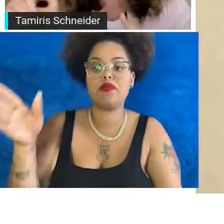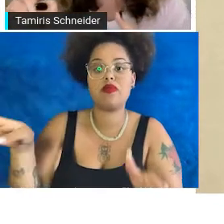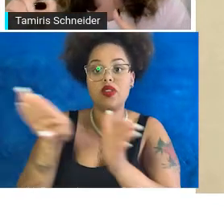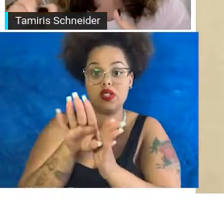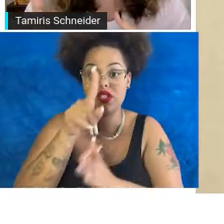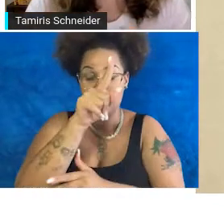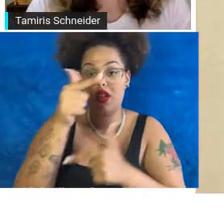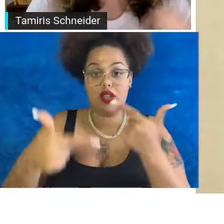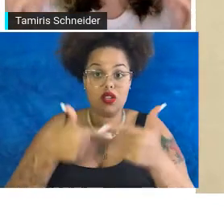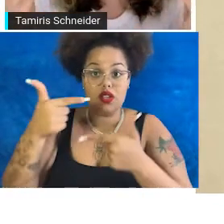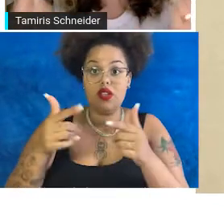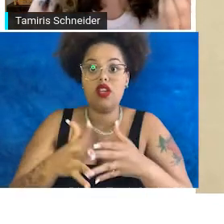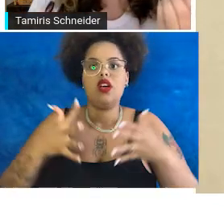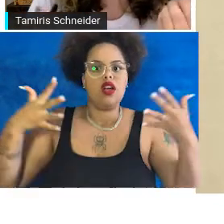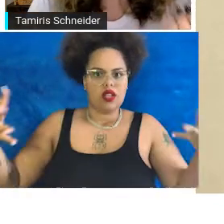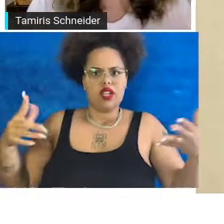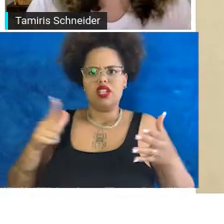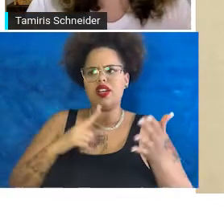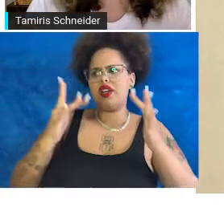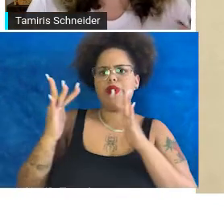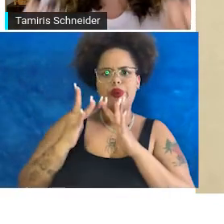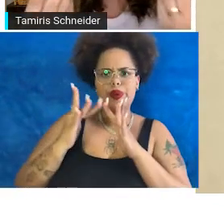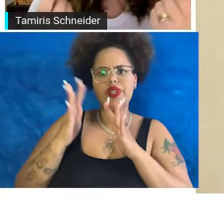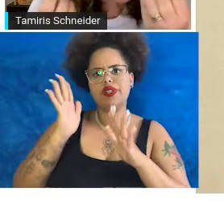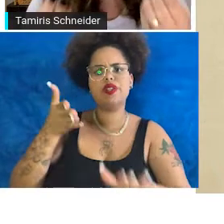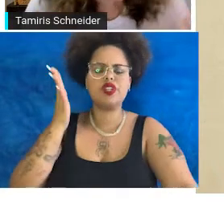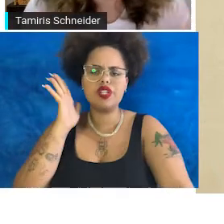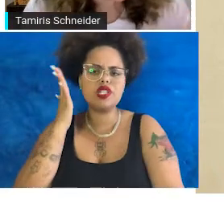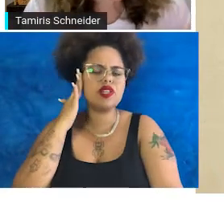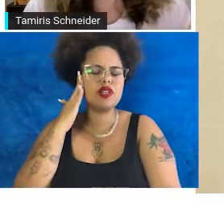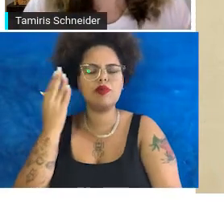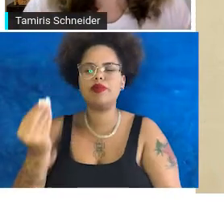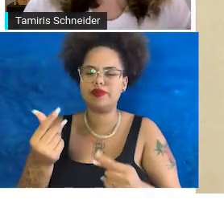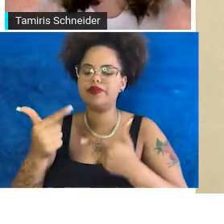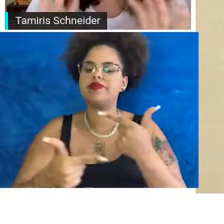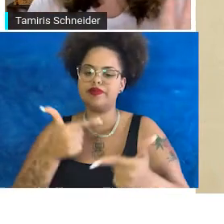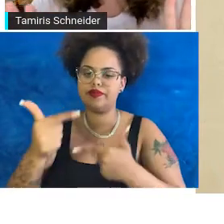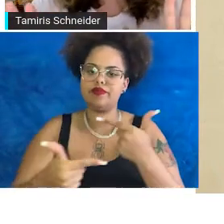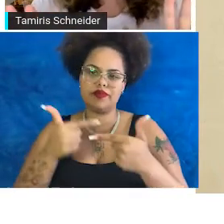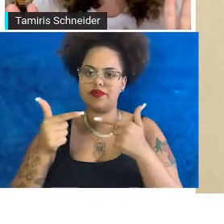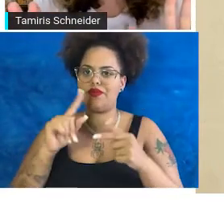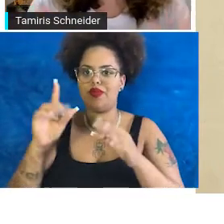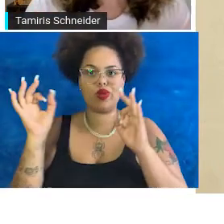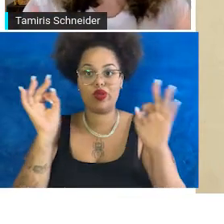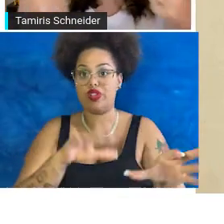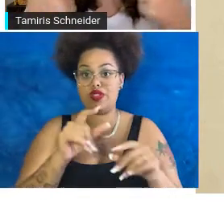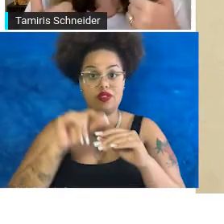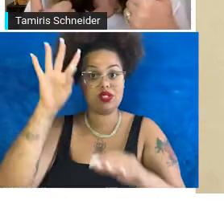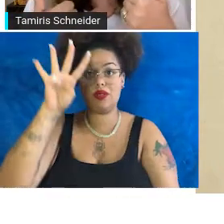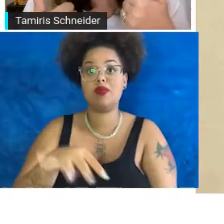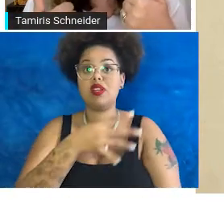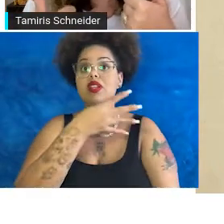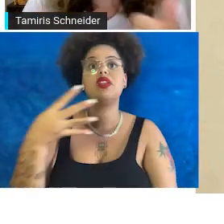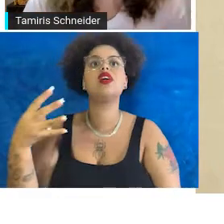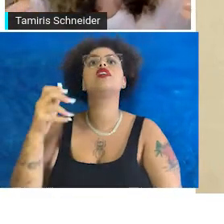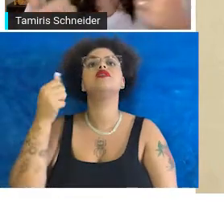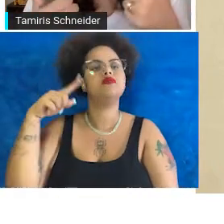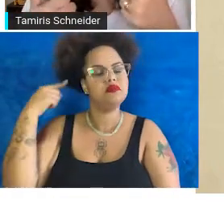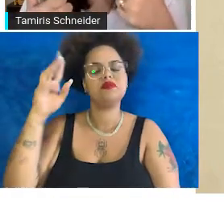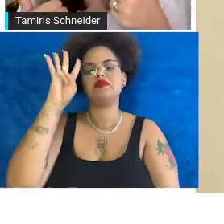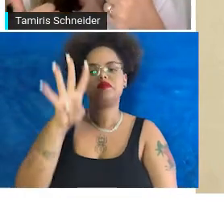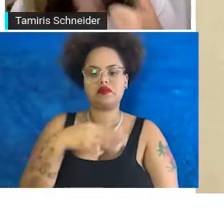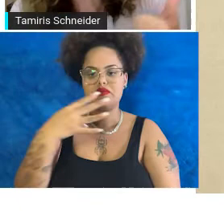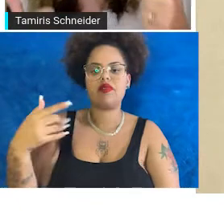chegar lá na produção grande, você ter contato já com isso, você saber como é que funciona. Não deixe de fazer planilhas, vire o louco das planilhas.